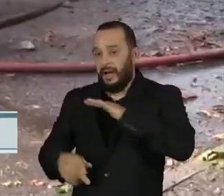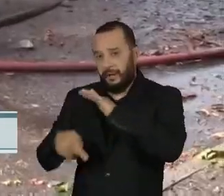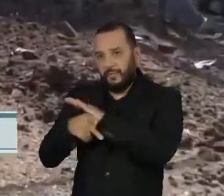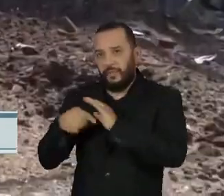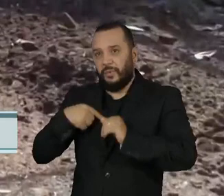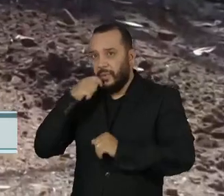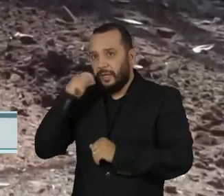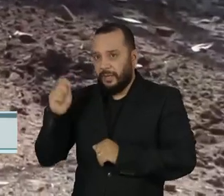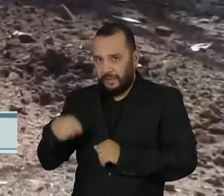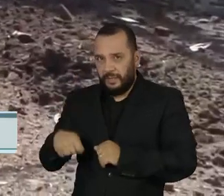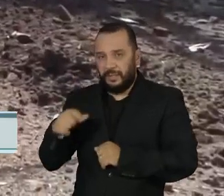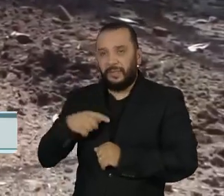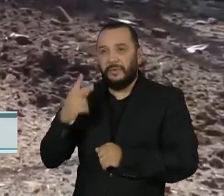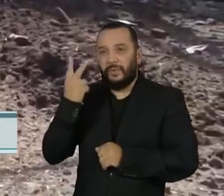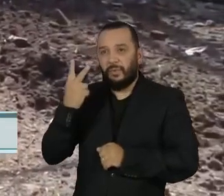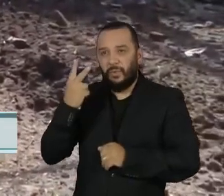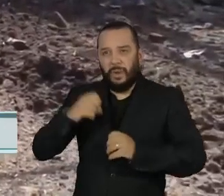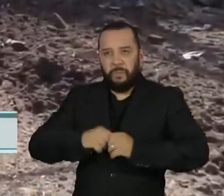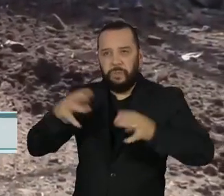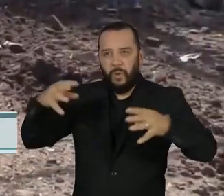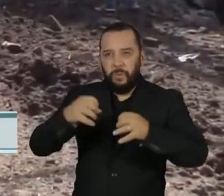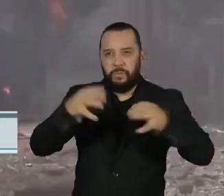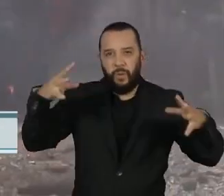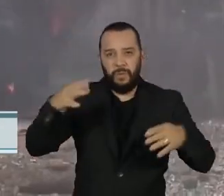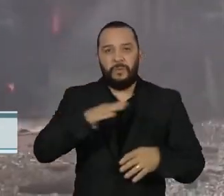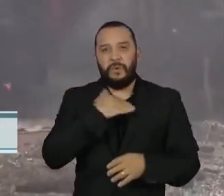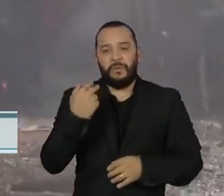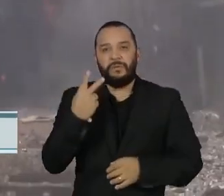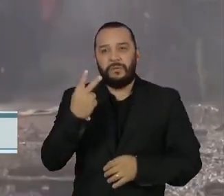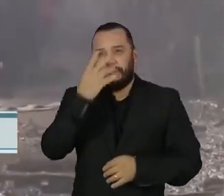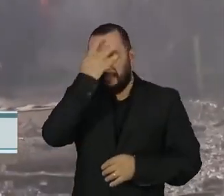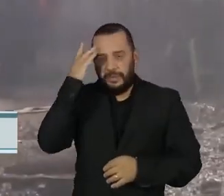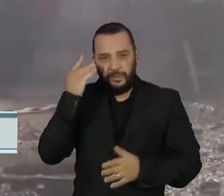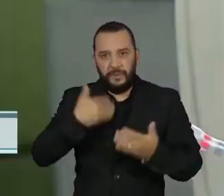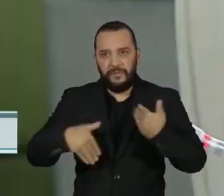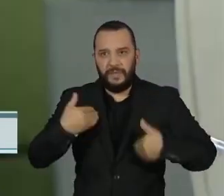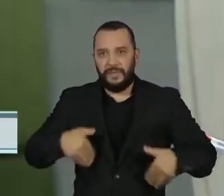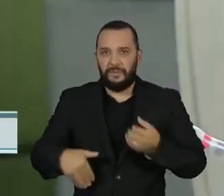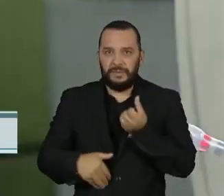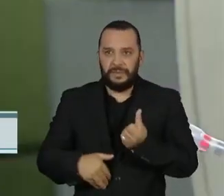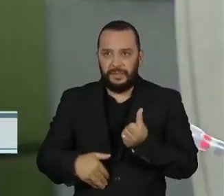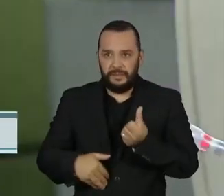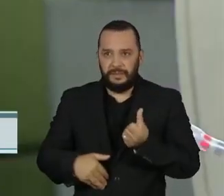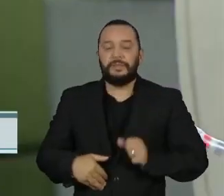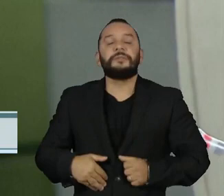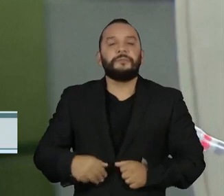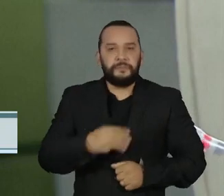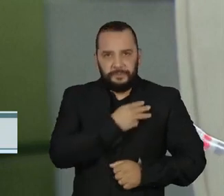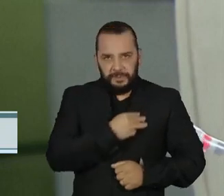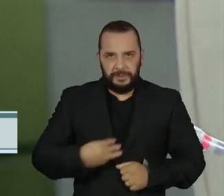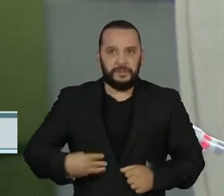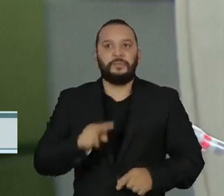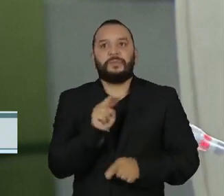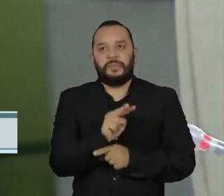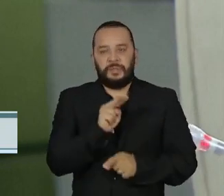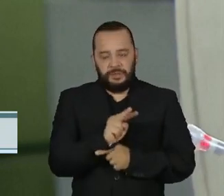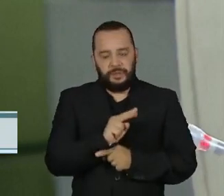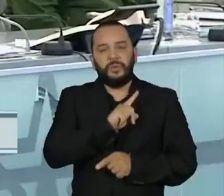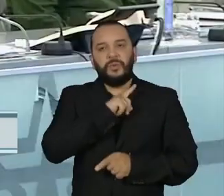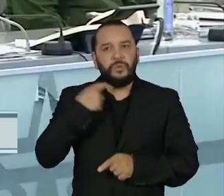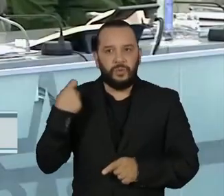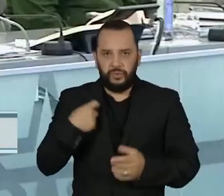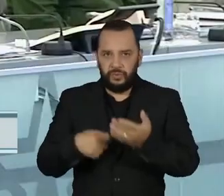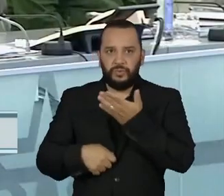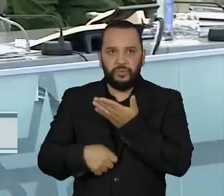pela Rússia duas explosões mataram duas pessoas e feriram 6 o ministro da Defesa Russo Serguei